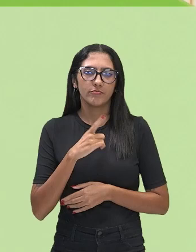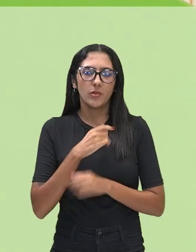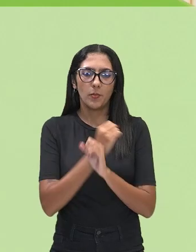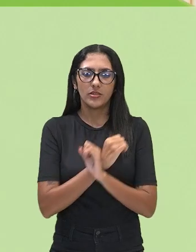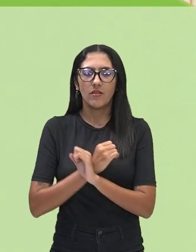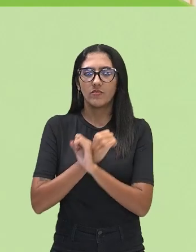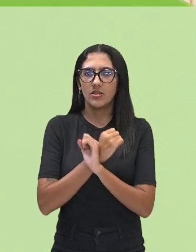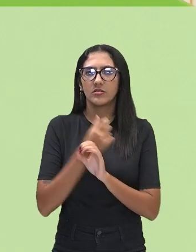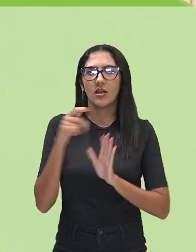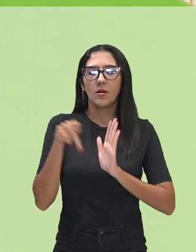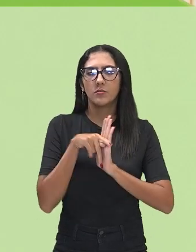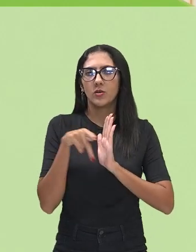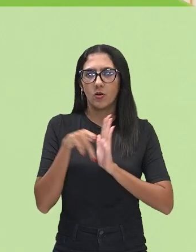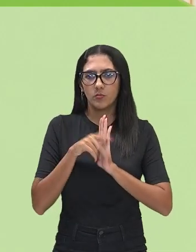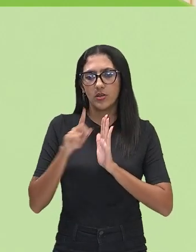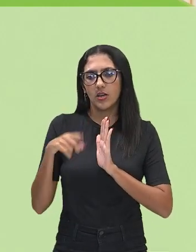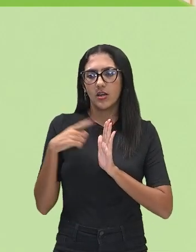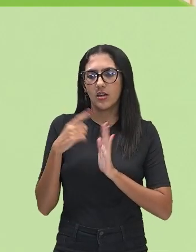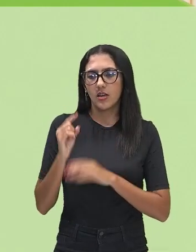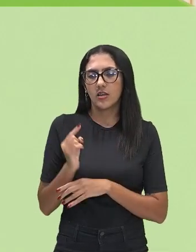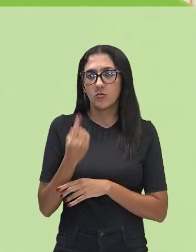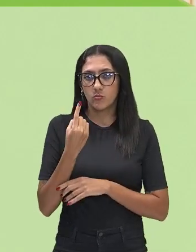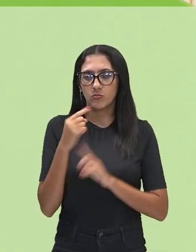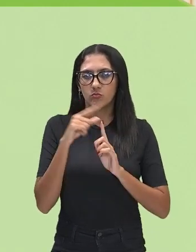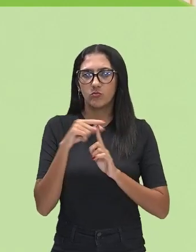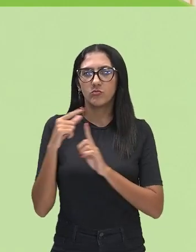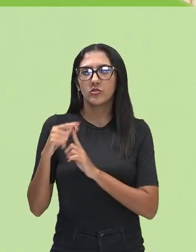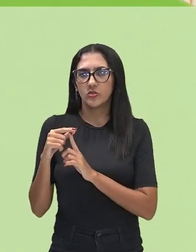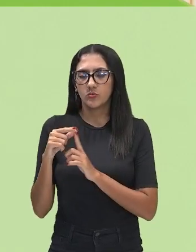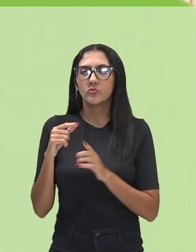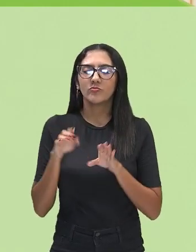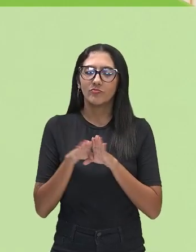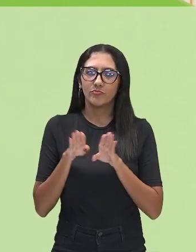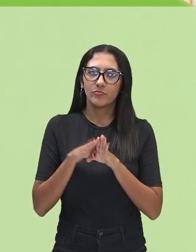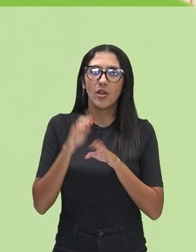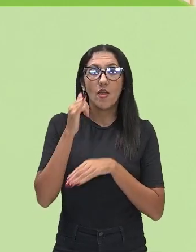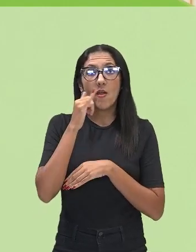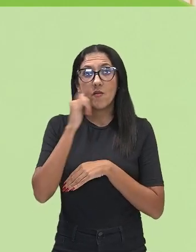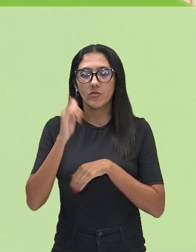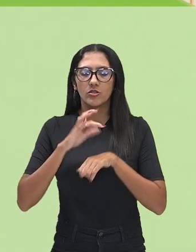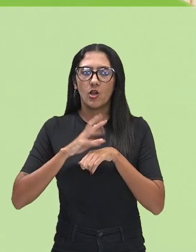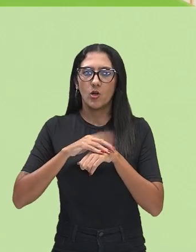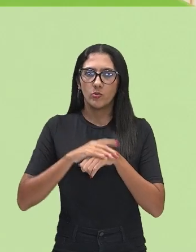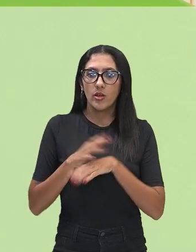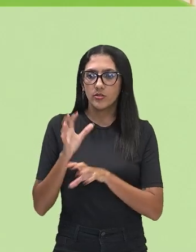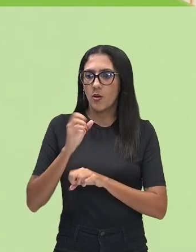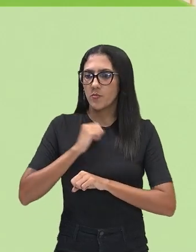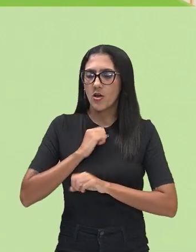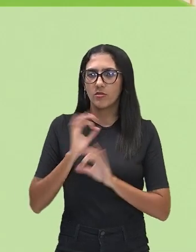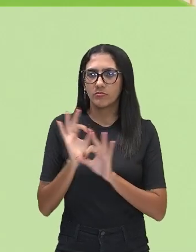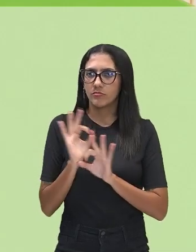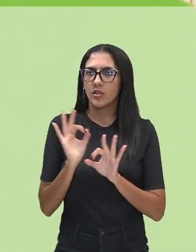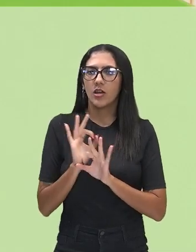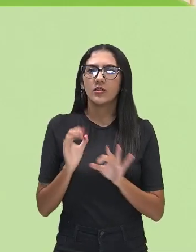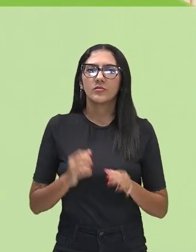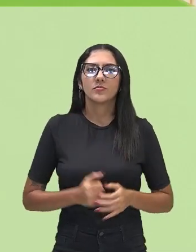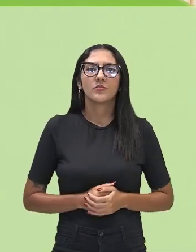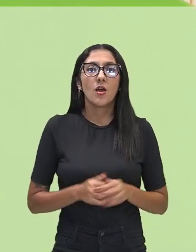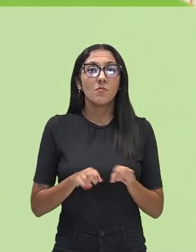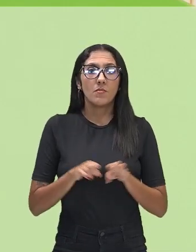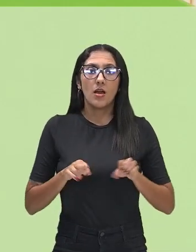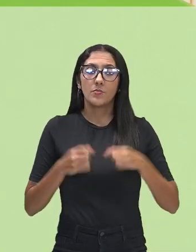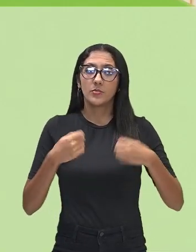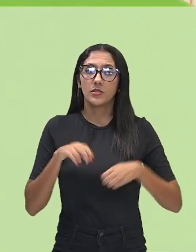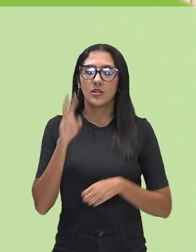para aquele micro-organismo e não vai ter a doença causada por aquele micro-organismo. Mas aí nós vamos